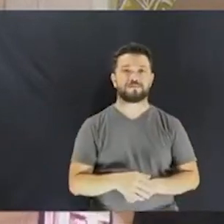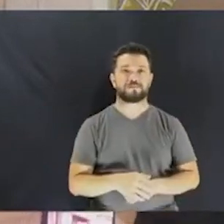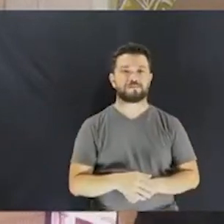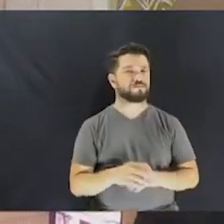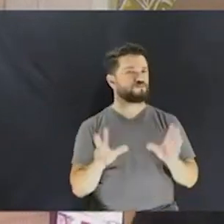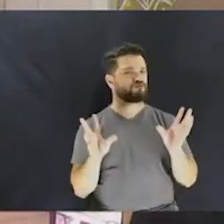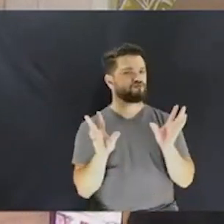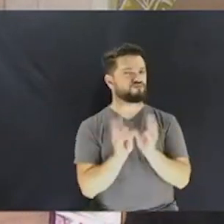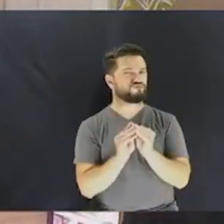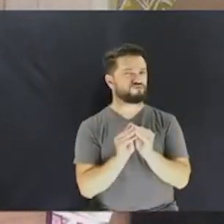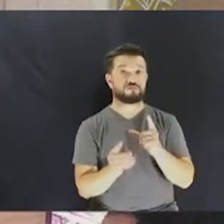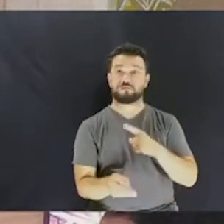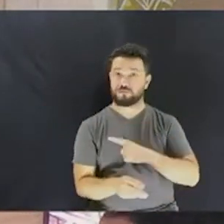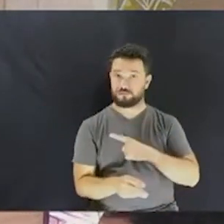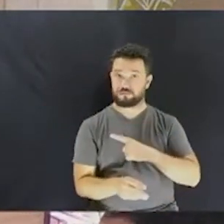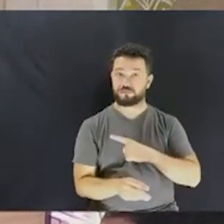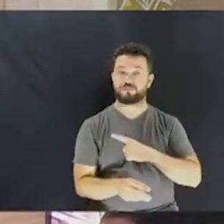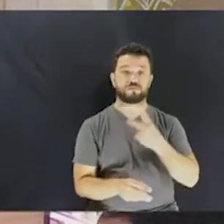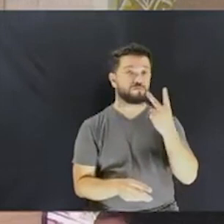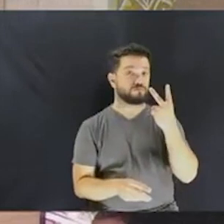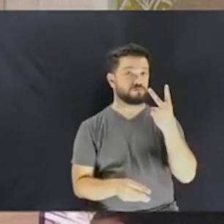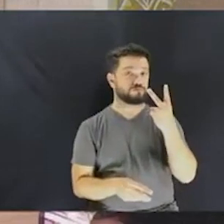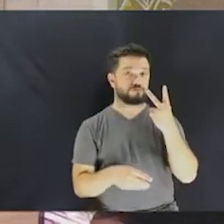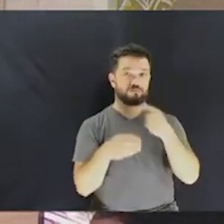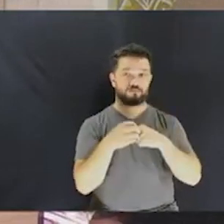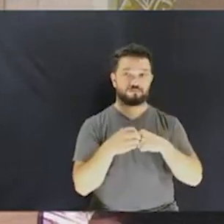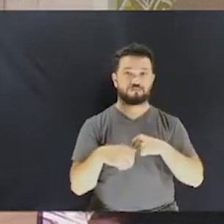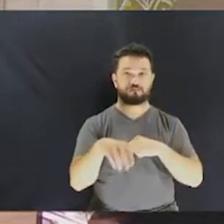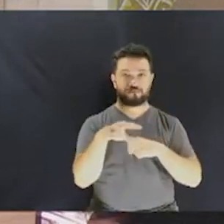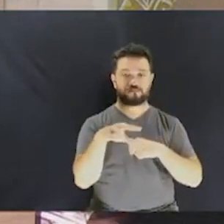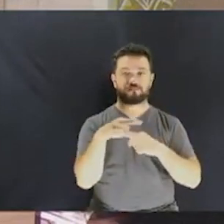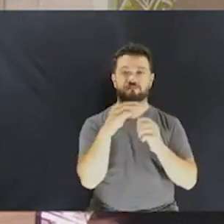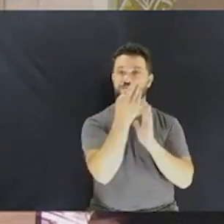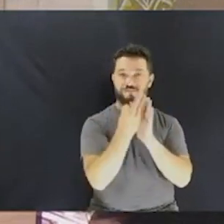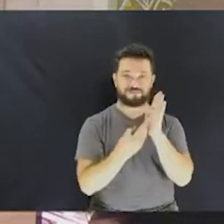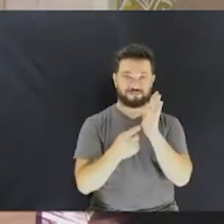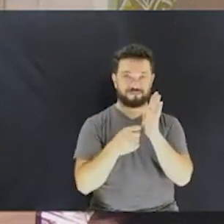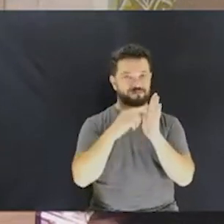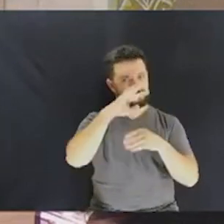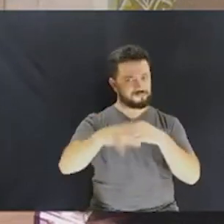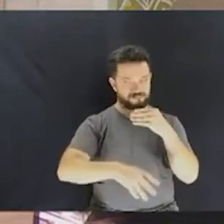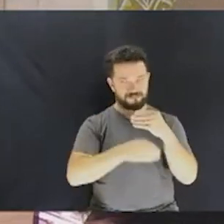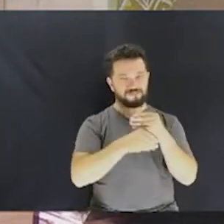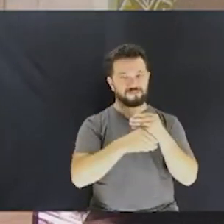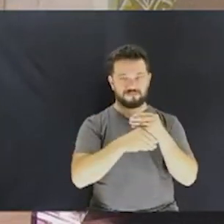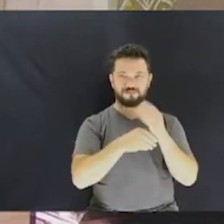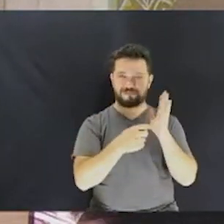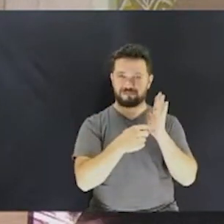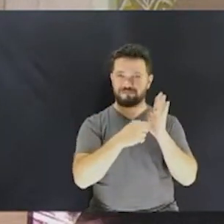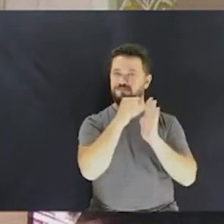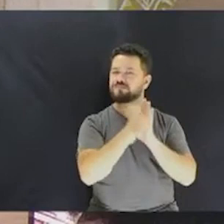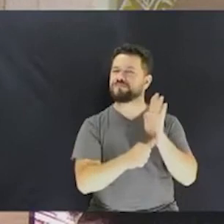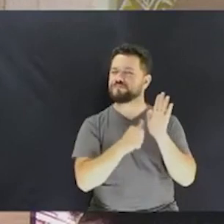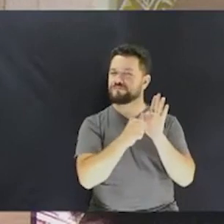emendas supressivas que a CCJ sugeriu, que nós acatamos, e também uma emenda modificativa apenas para incluir o